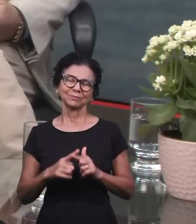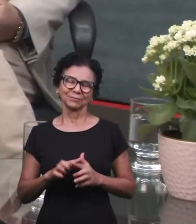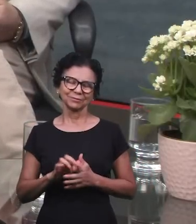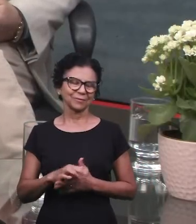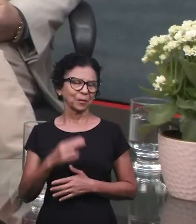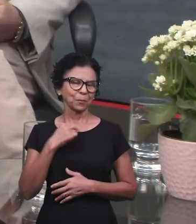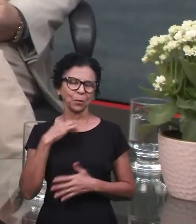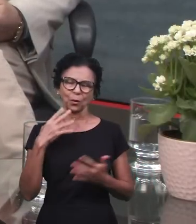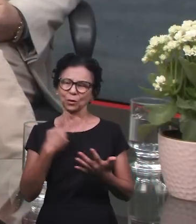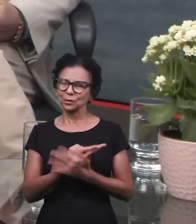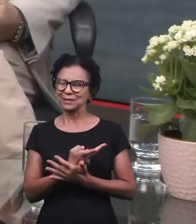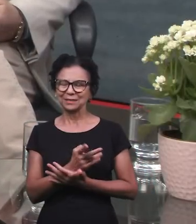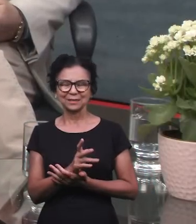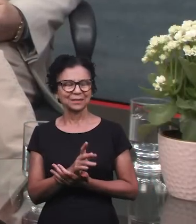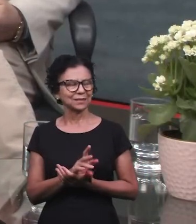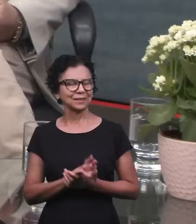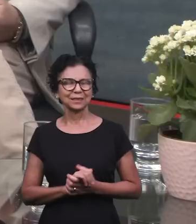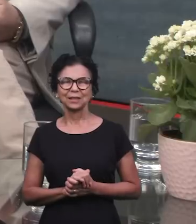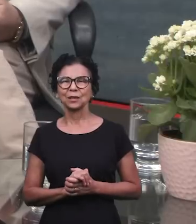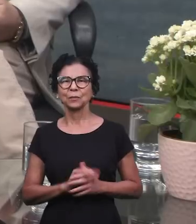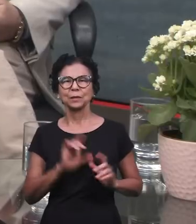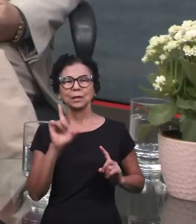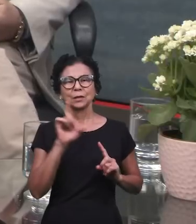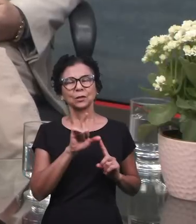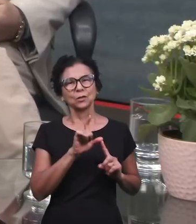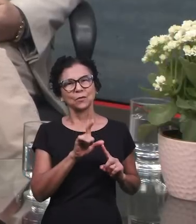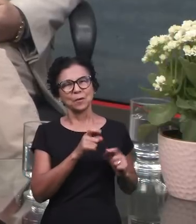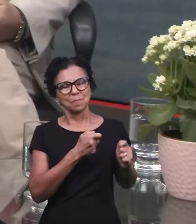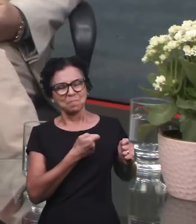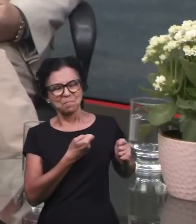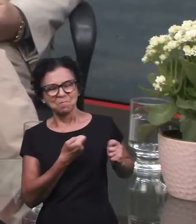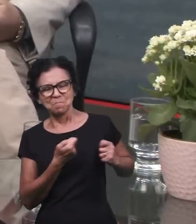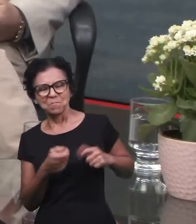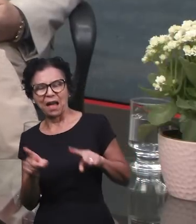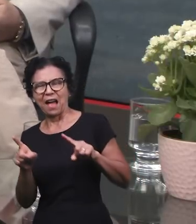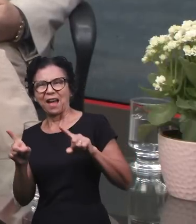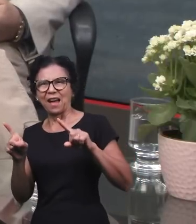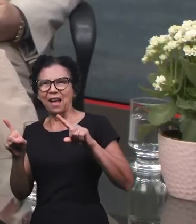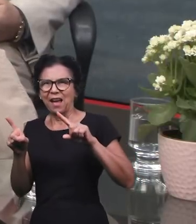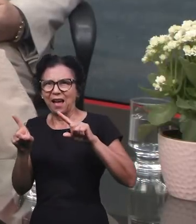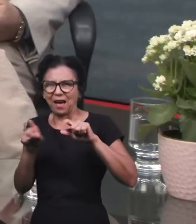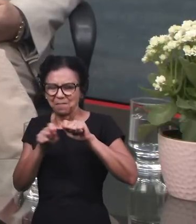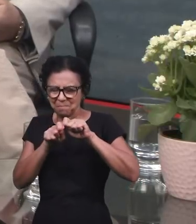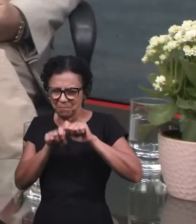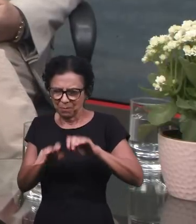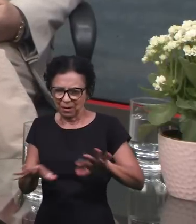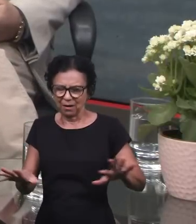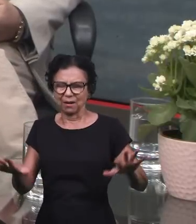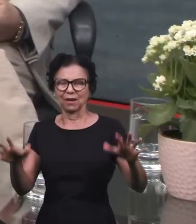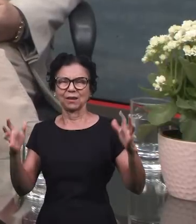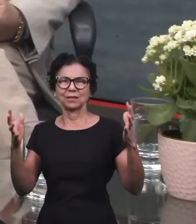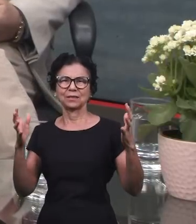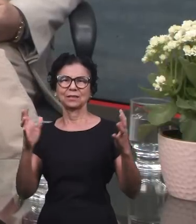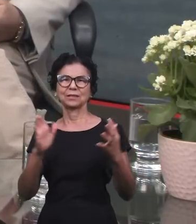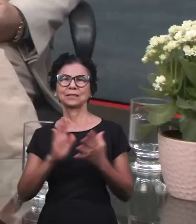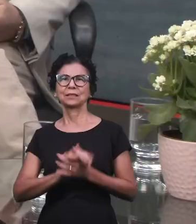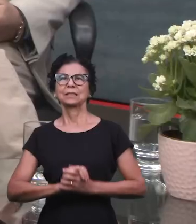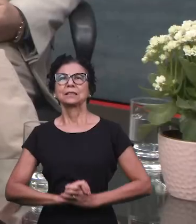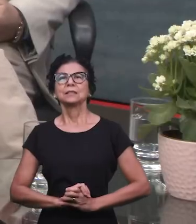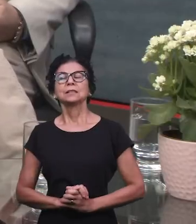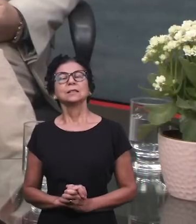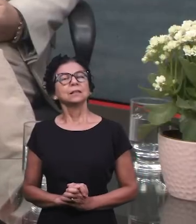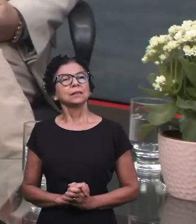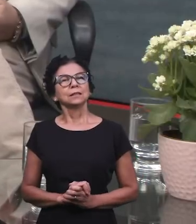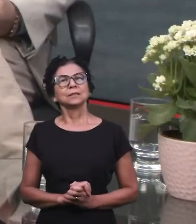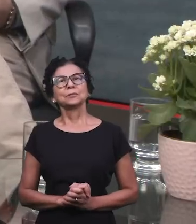pode acontecer. E o adversário muitas vezes joga essa semente e traz uma dificuldade. Uma não. A partir dessa dificuldade traz